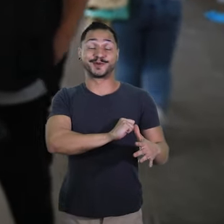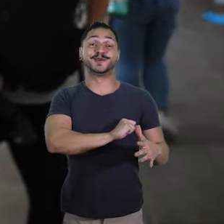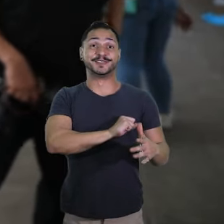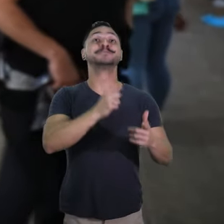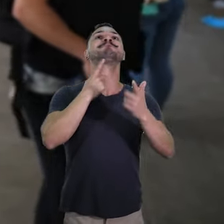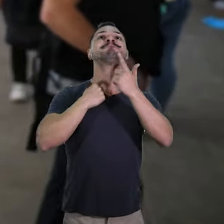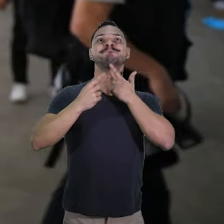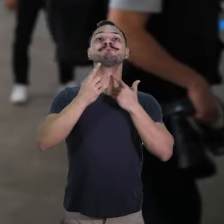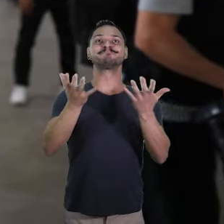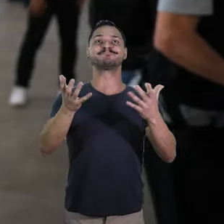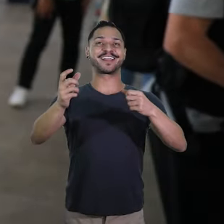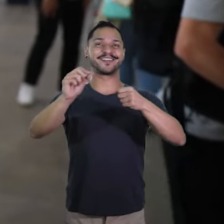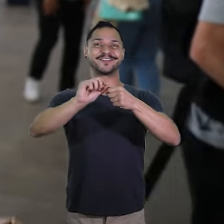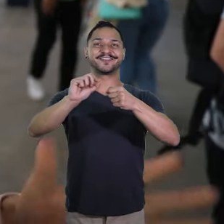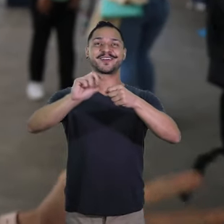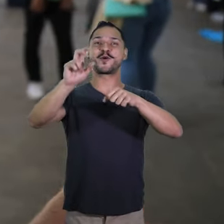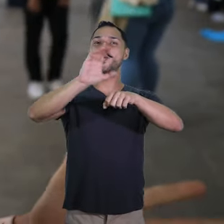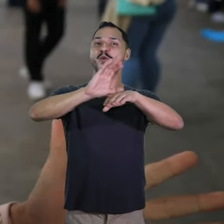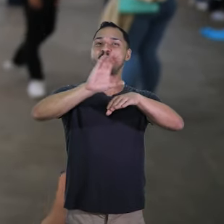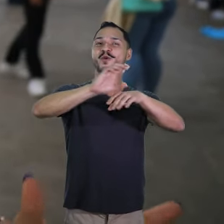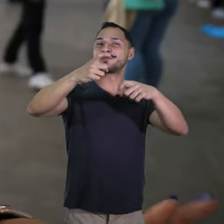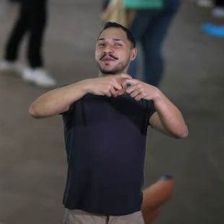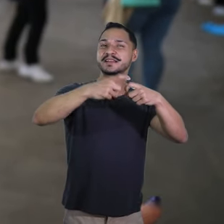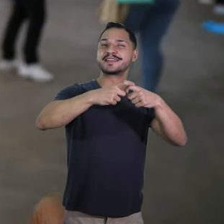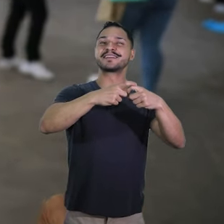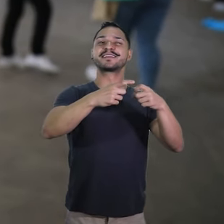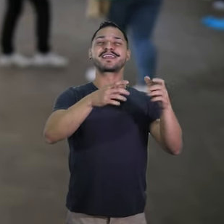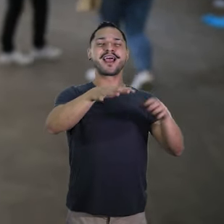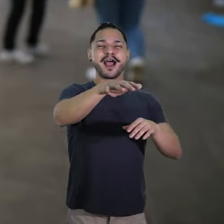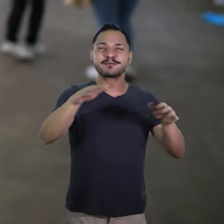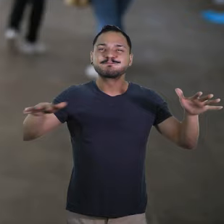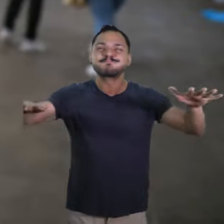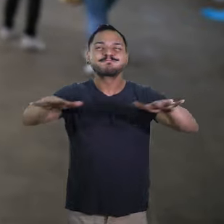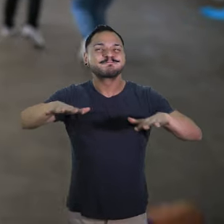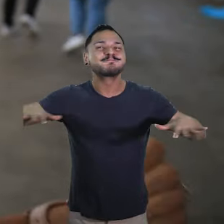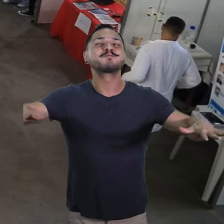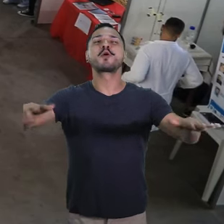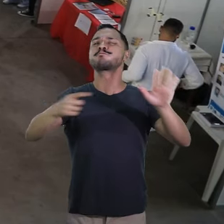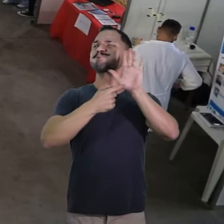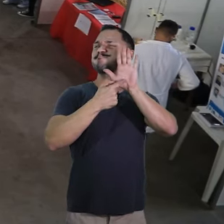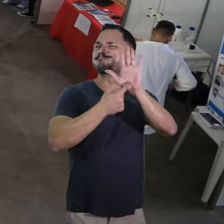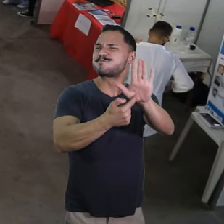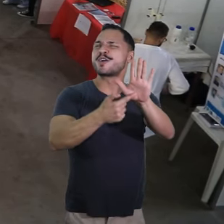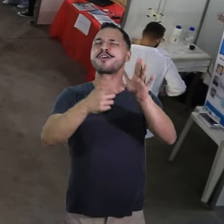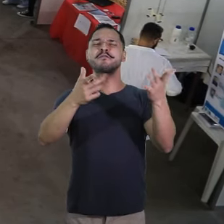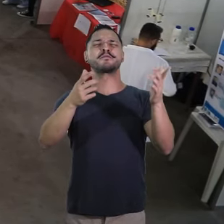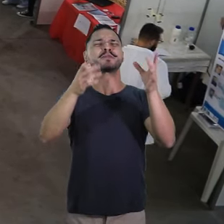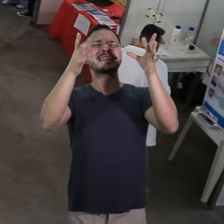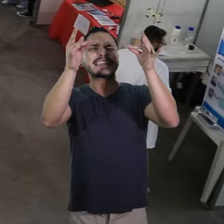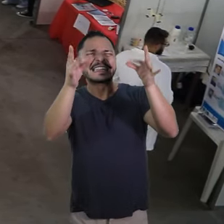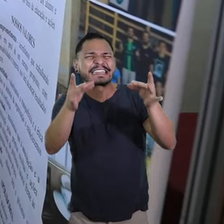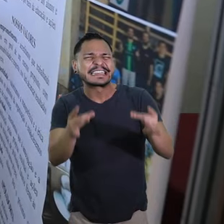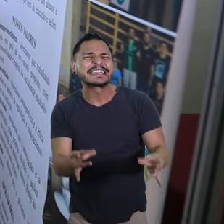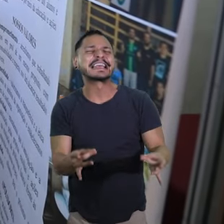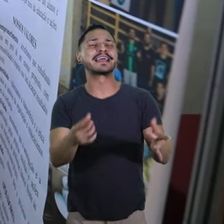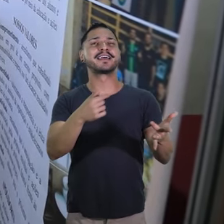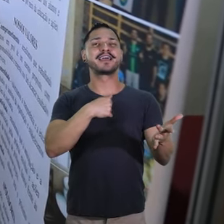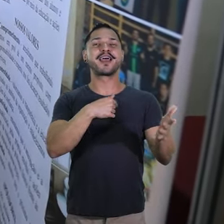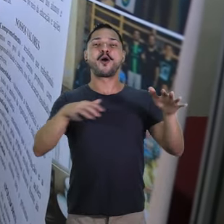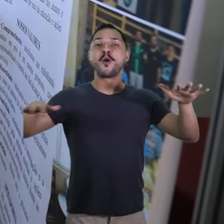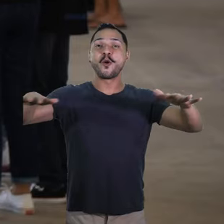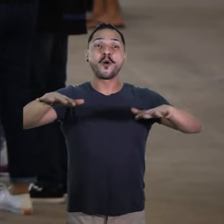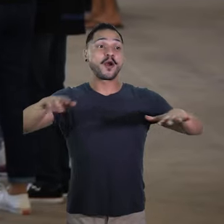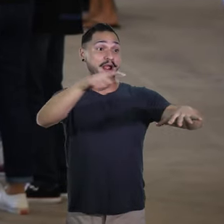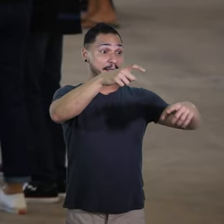venho visitar. Eu estou amando aqui, eu tenho muita vontade de fazer medicina. A mostra, as pessoas estão dando bastante atenção para a